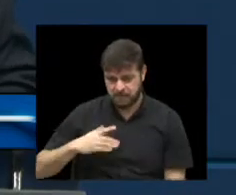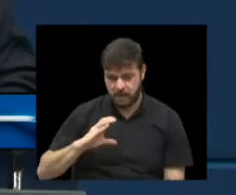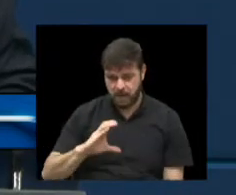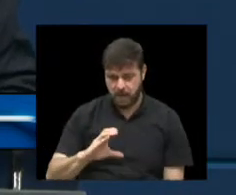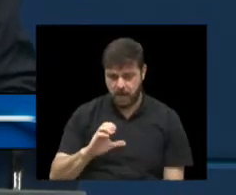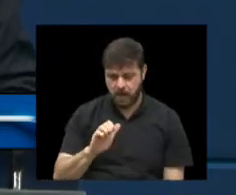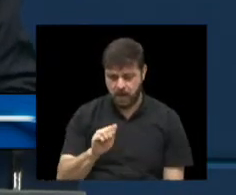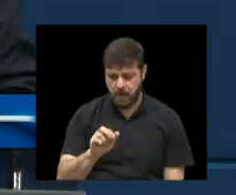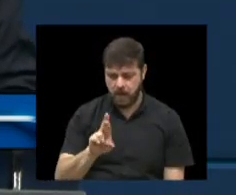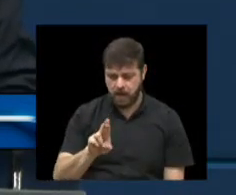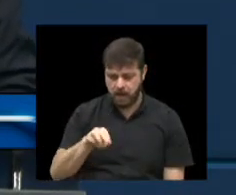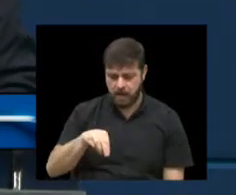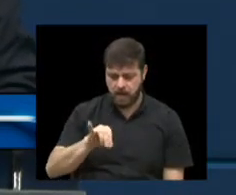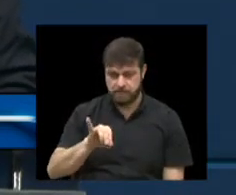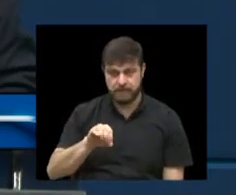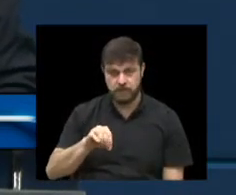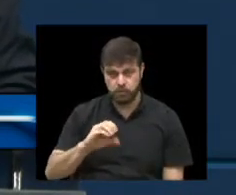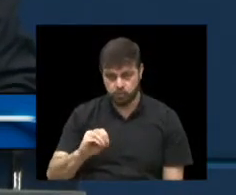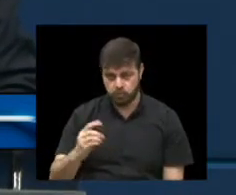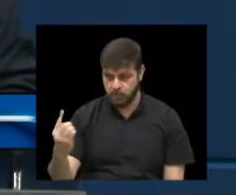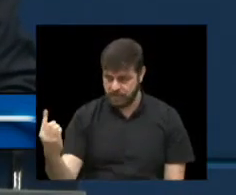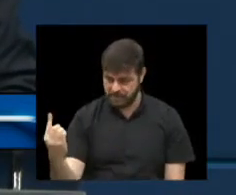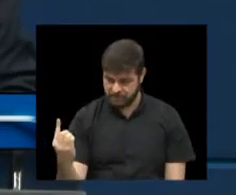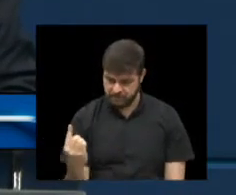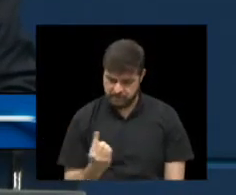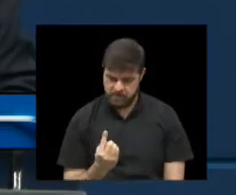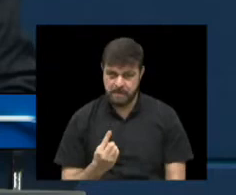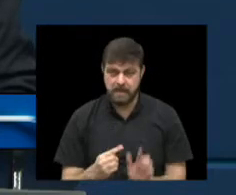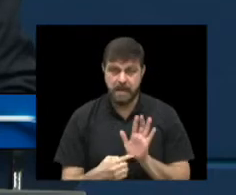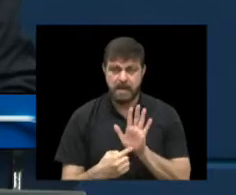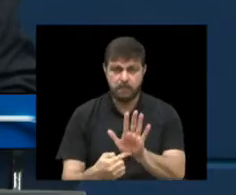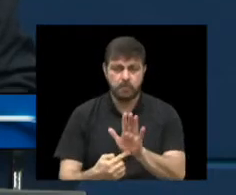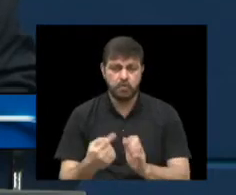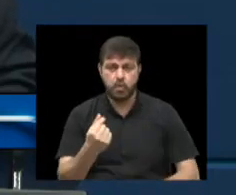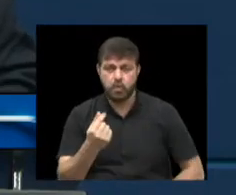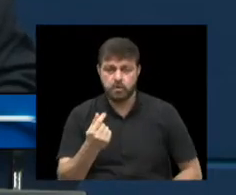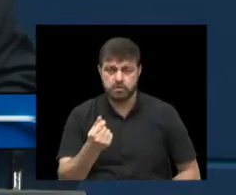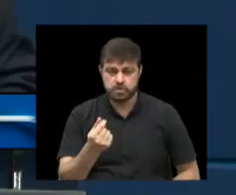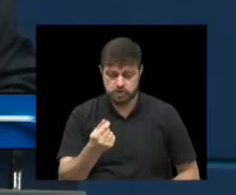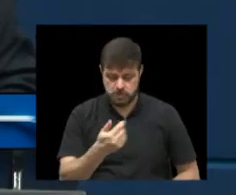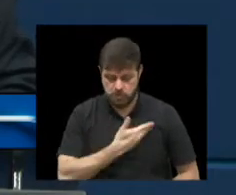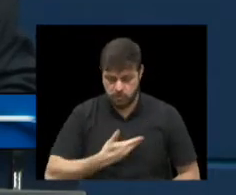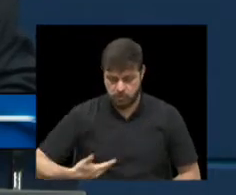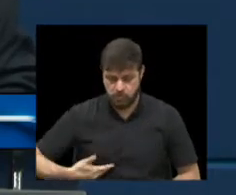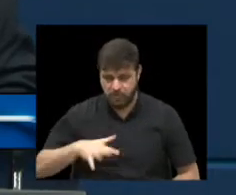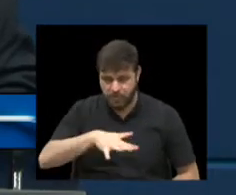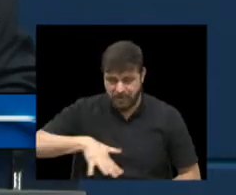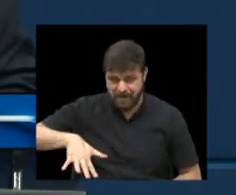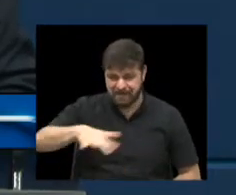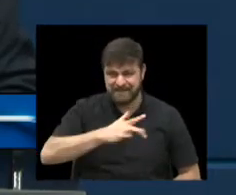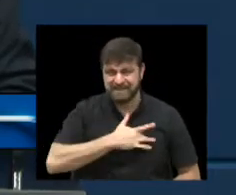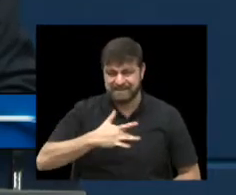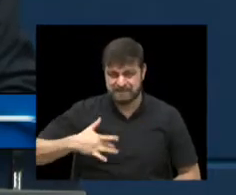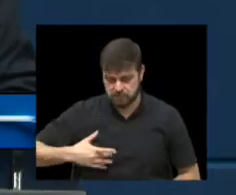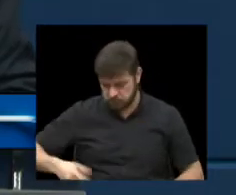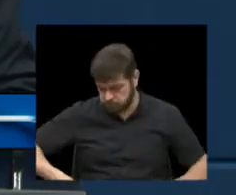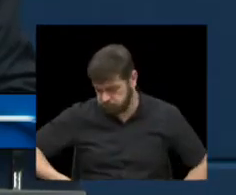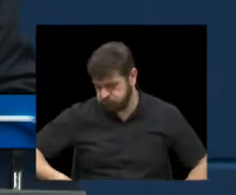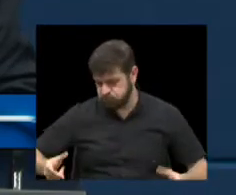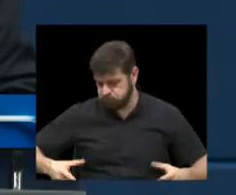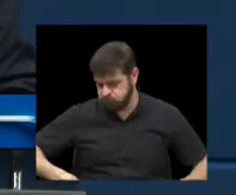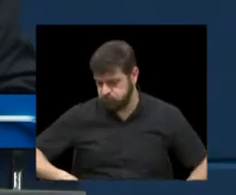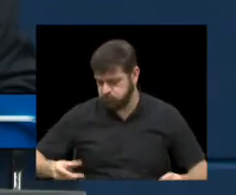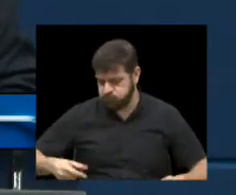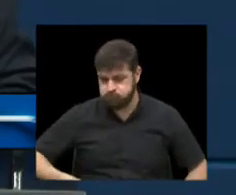Souza. Ele fez a prestação de conta dos investimentos da secretaria referente aos primeiros